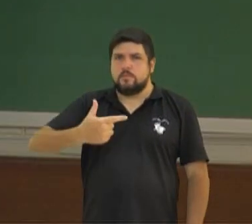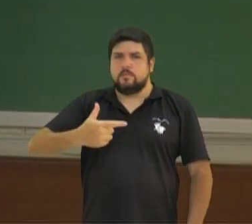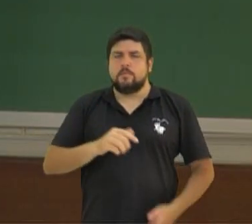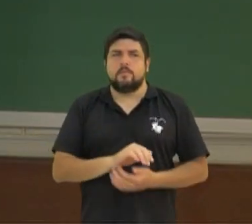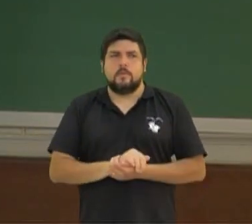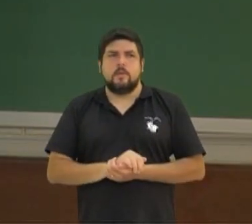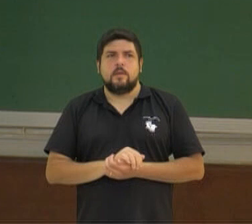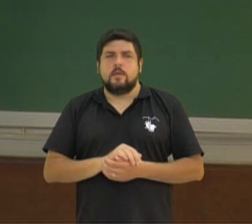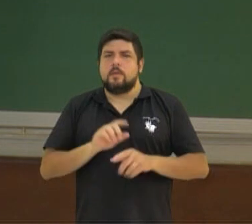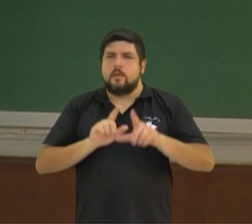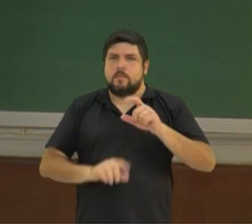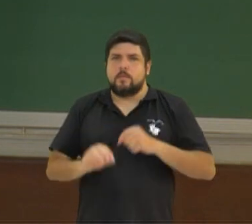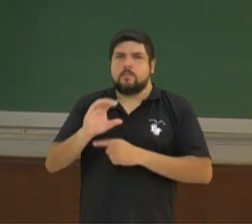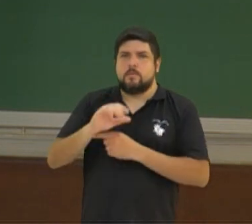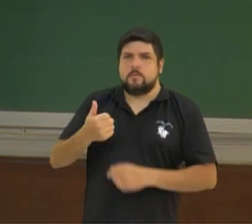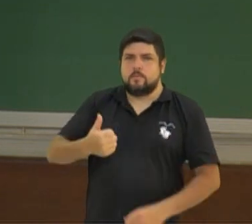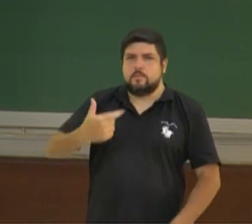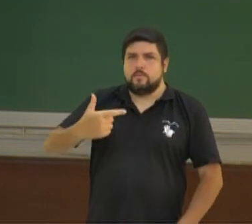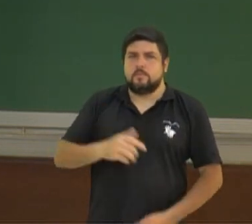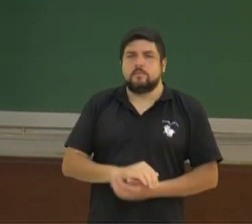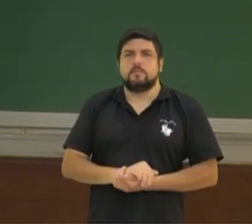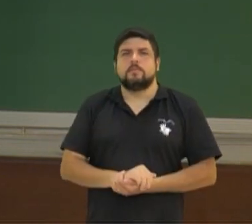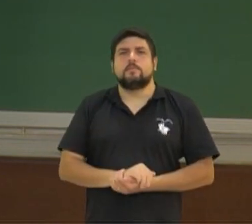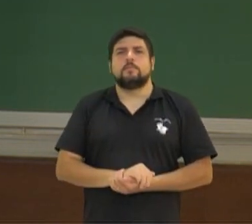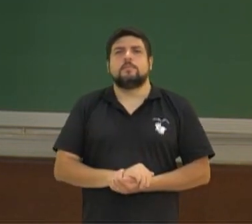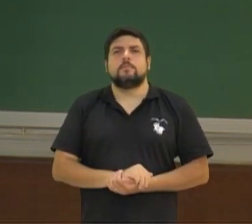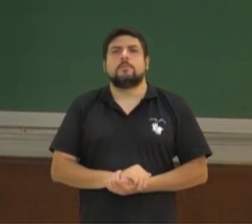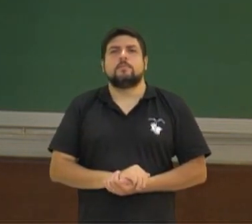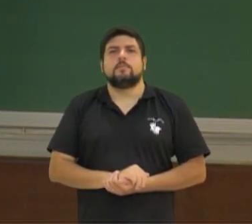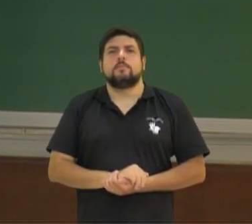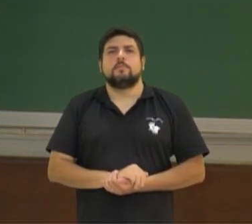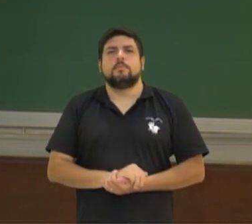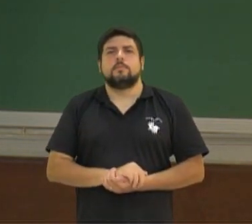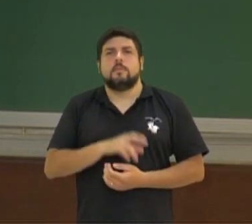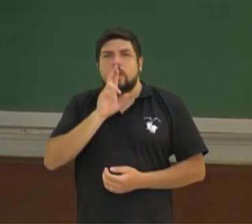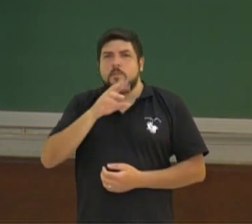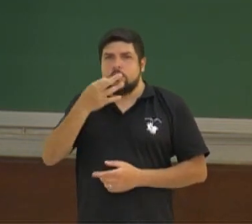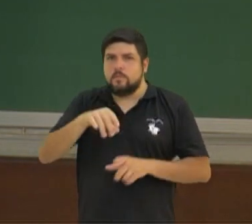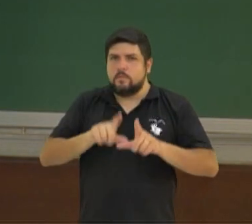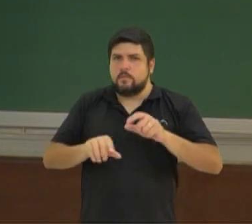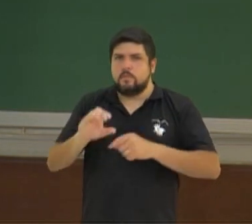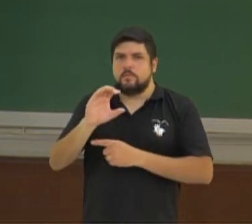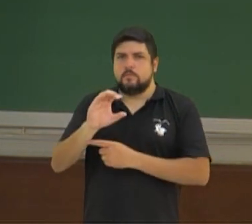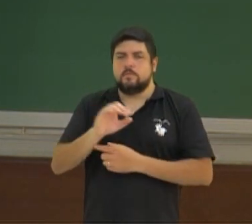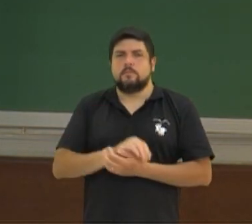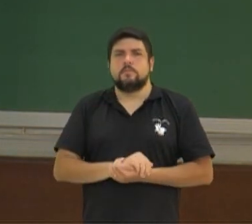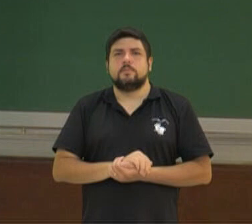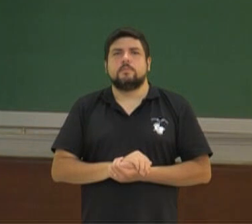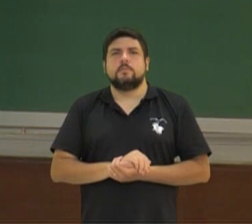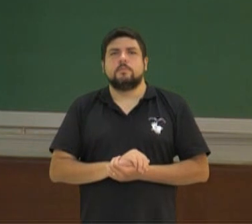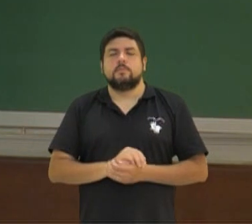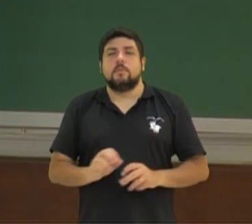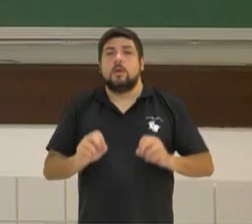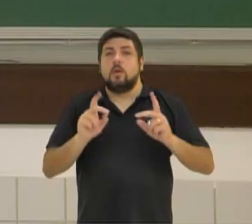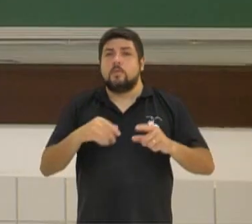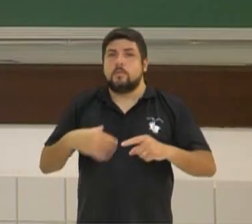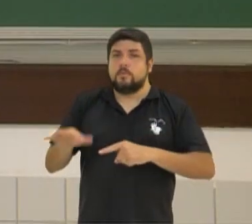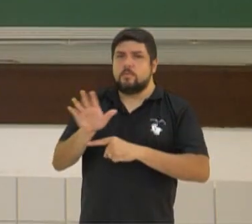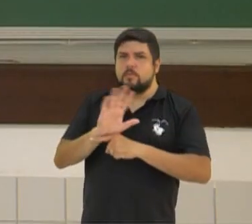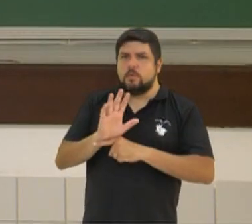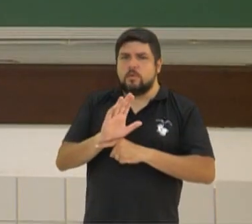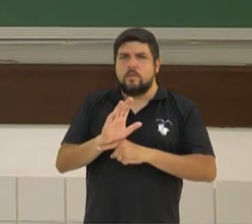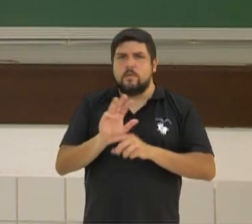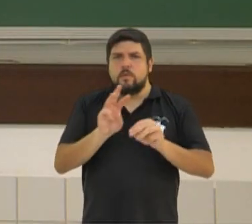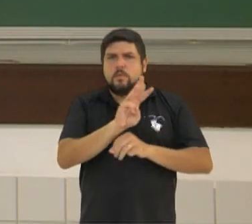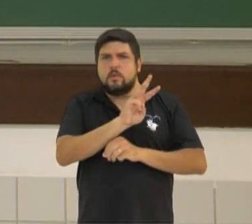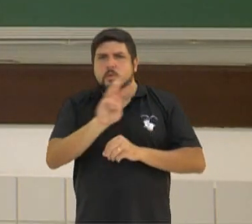badminton, nós temos 12 árbitros envolvidos na mediação da partida. A resposta correta, a letra C. O quadro Saiba Mais, ali, né, vídeos que vão